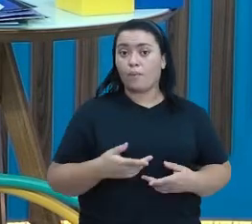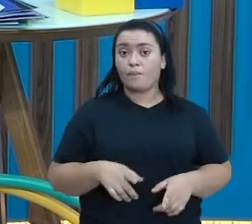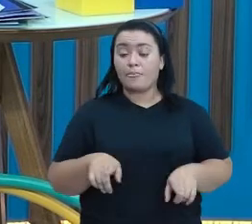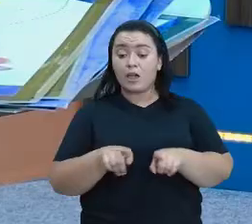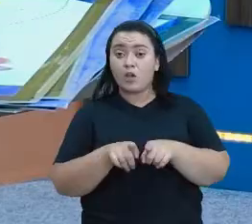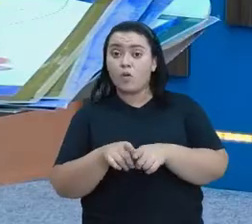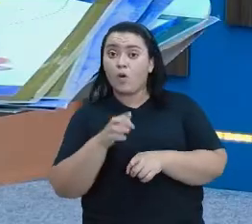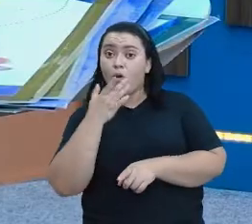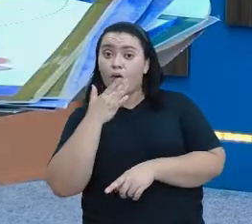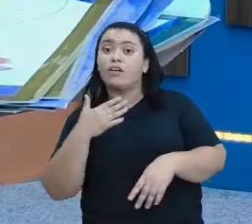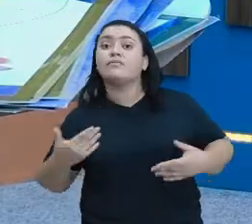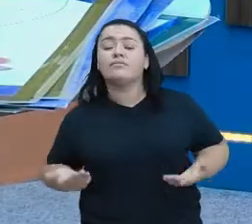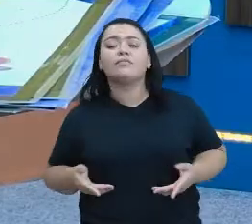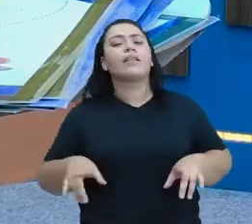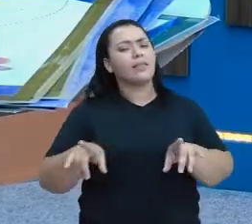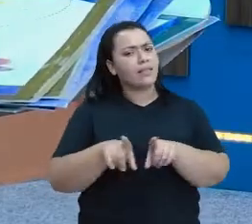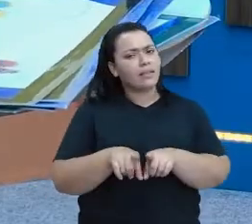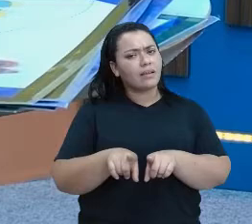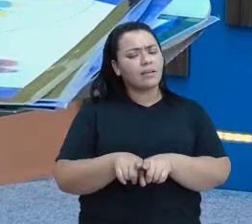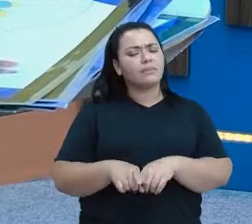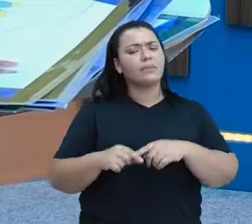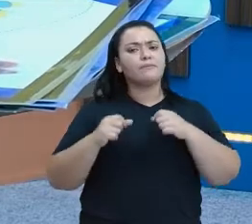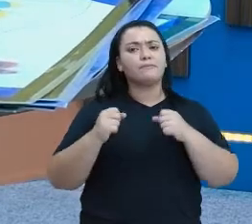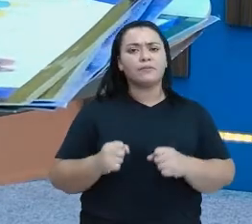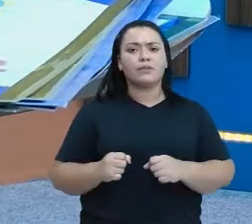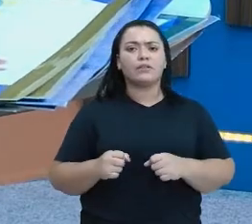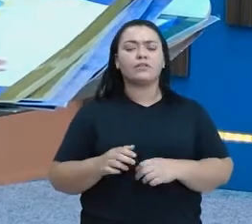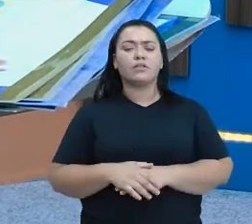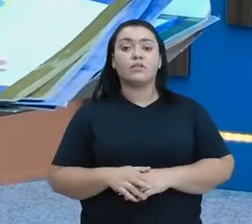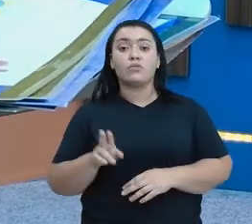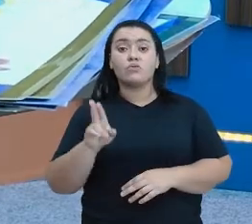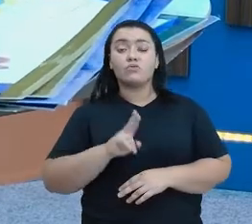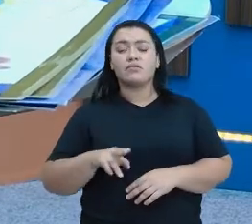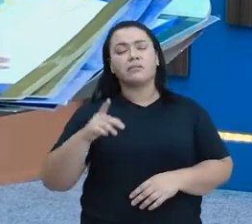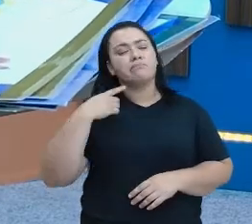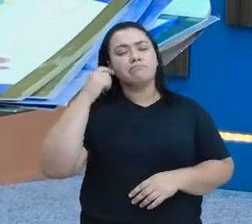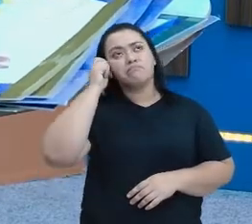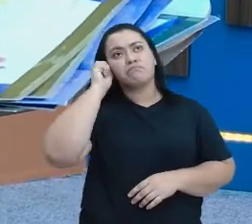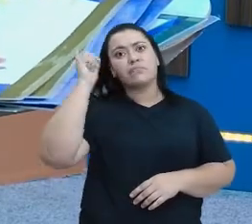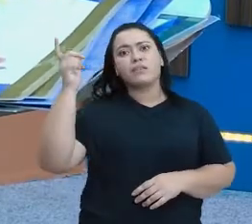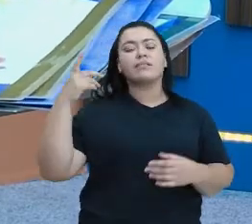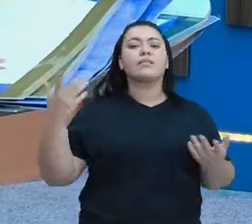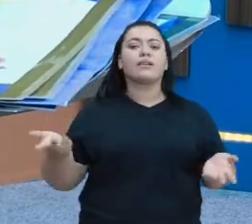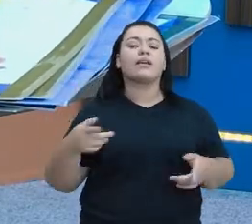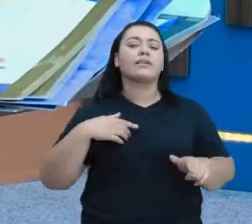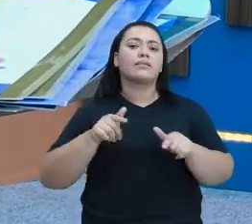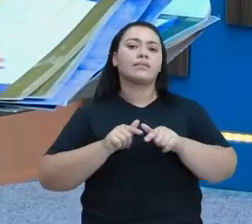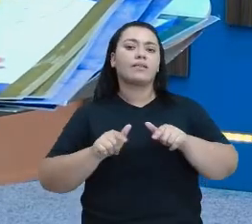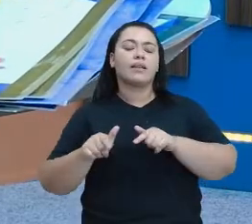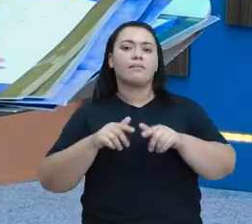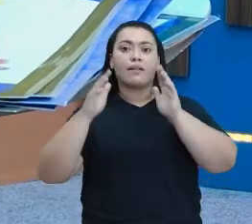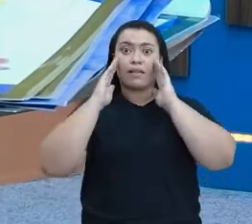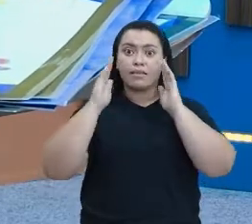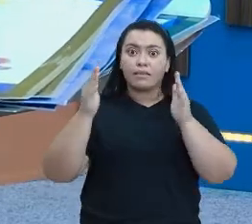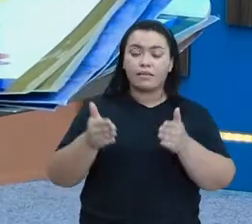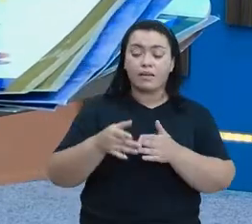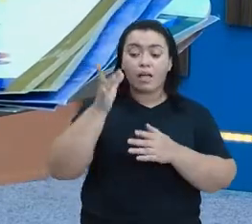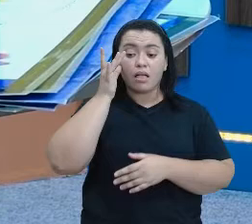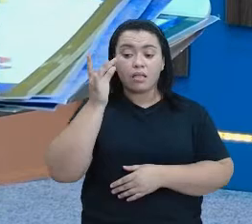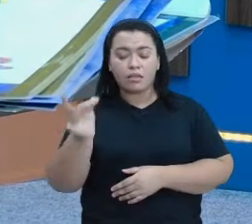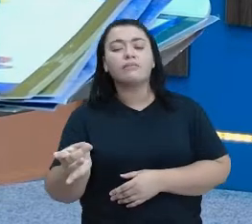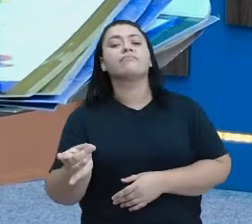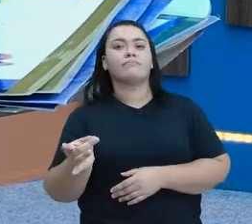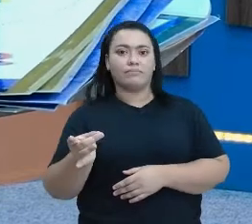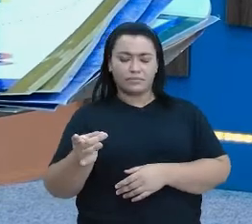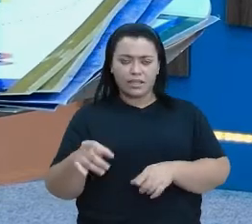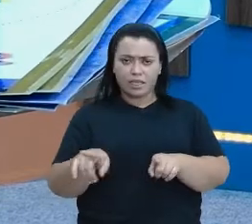mesma cor. Pode fazer alguma, usando a criatividade. Então, vai trabalhar a atenção, o